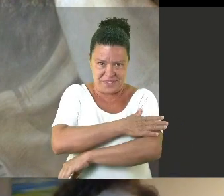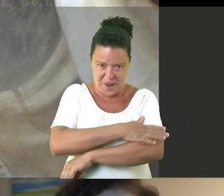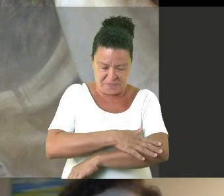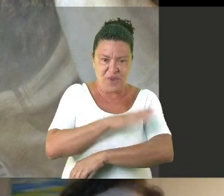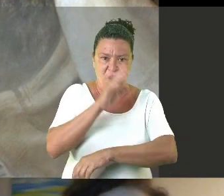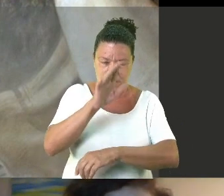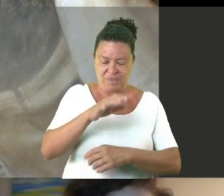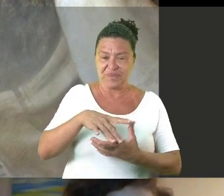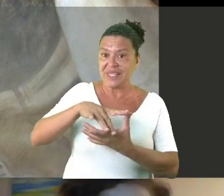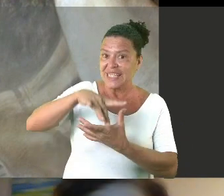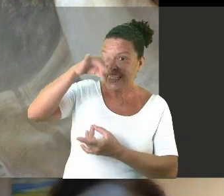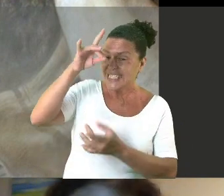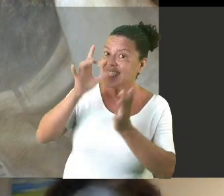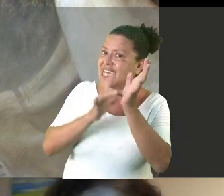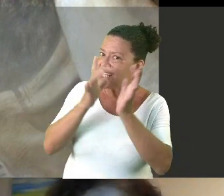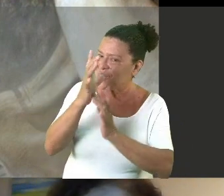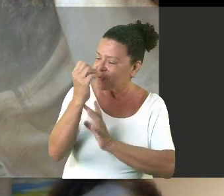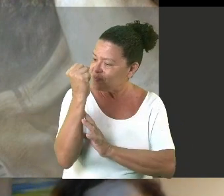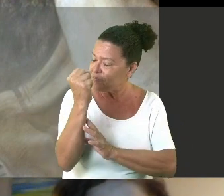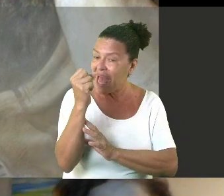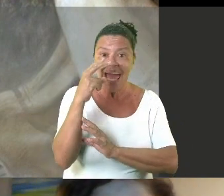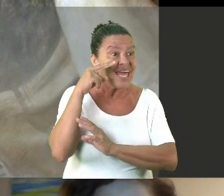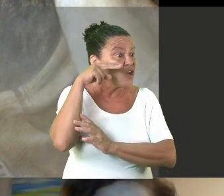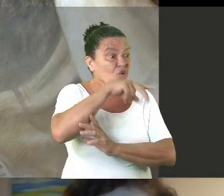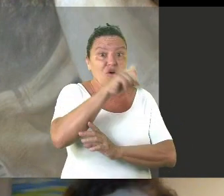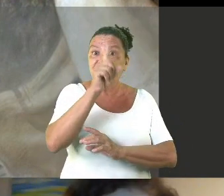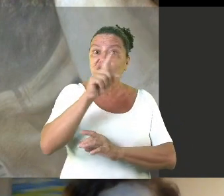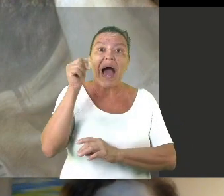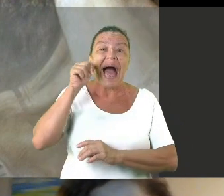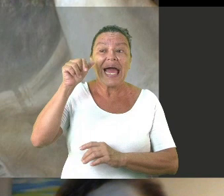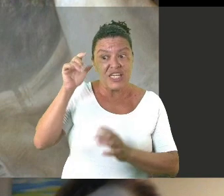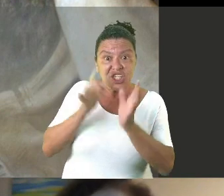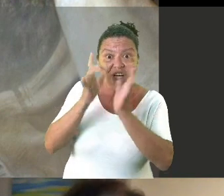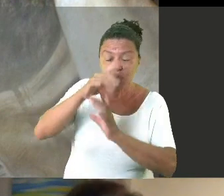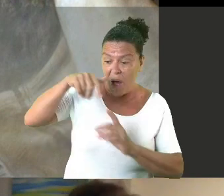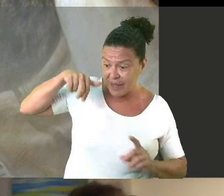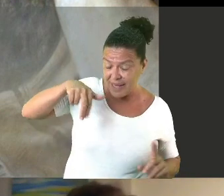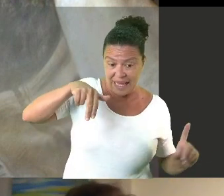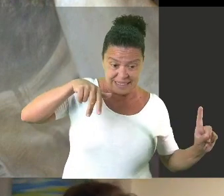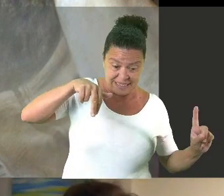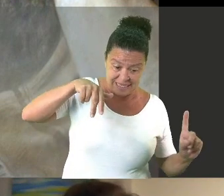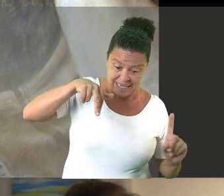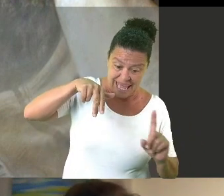nós. Ele, sem ver, ele percebeu que algo havia